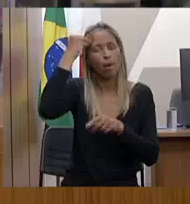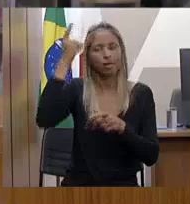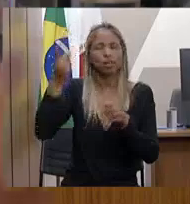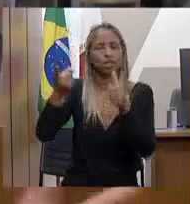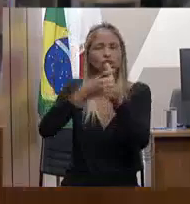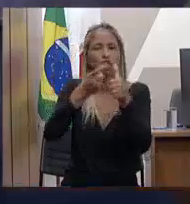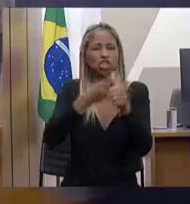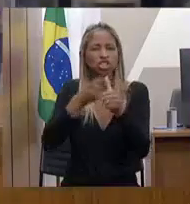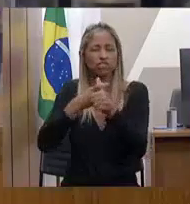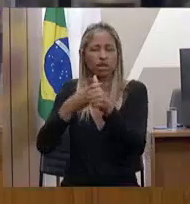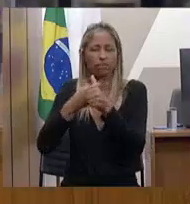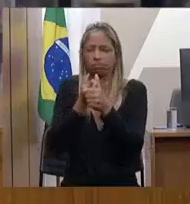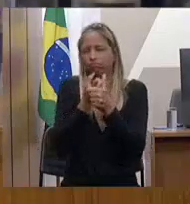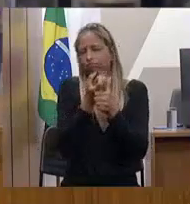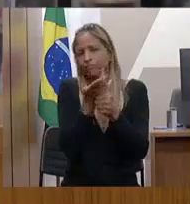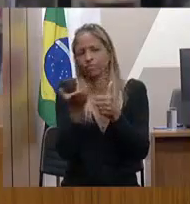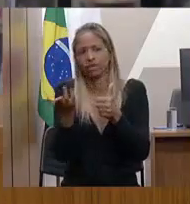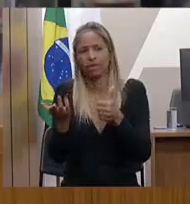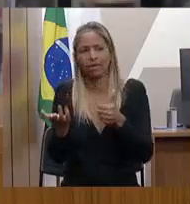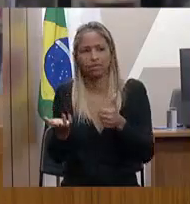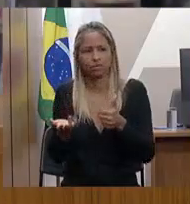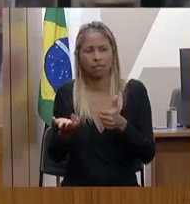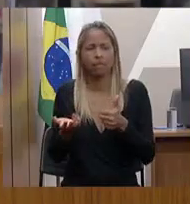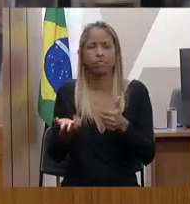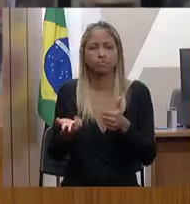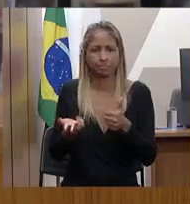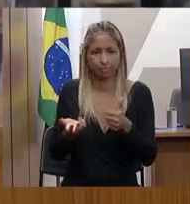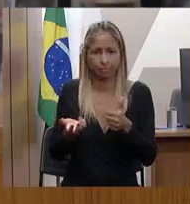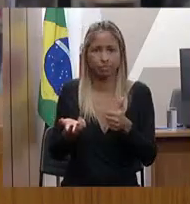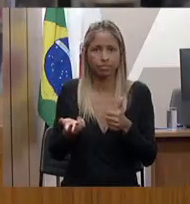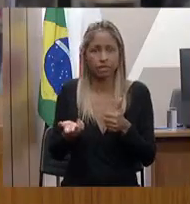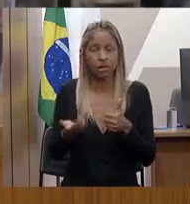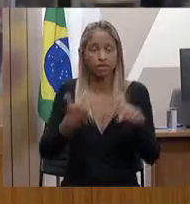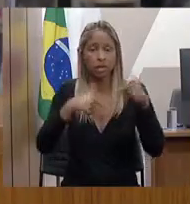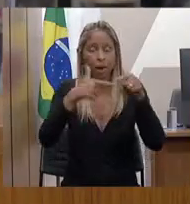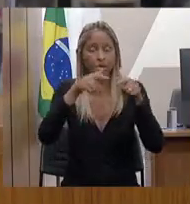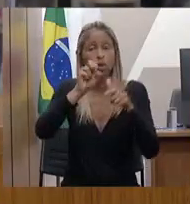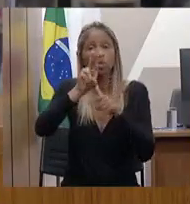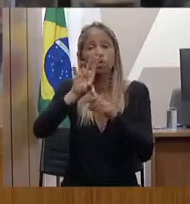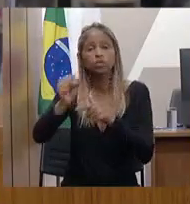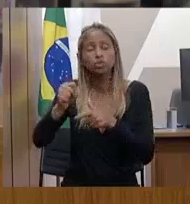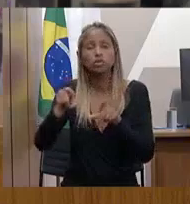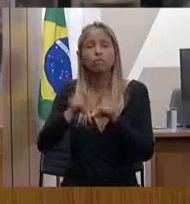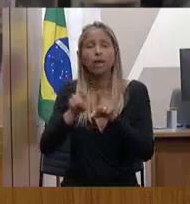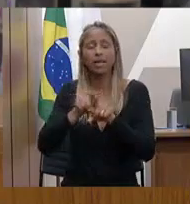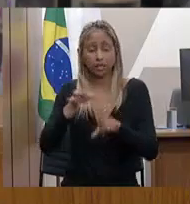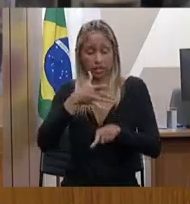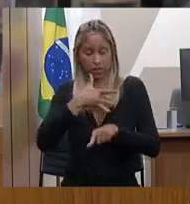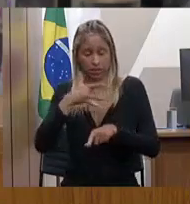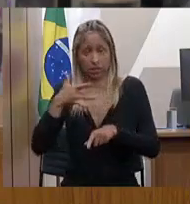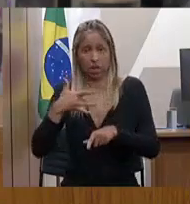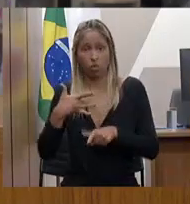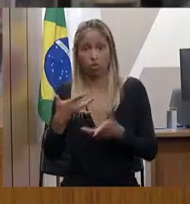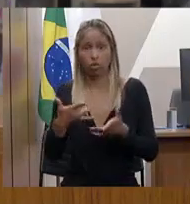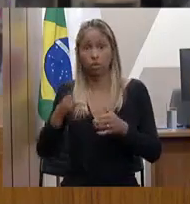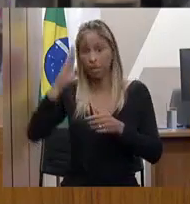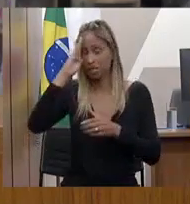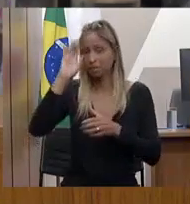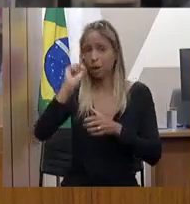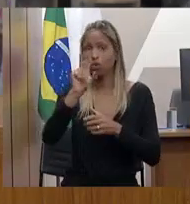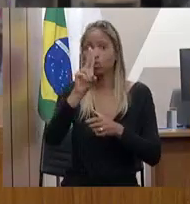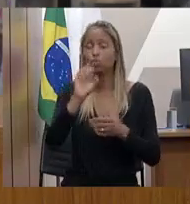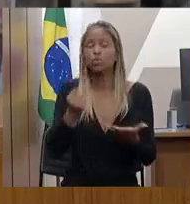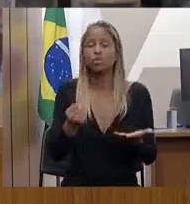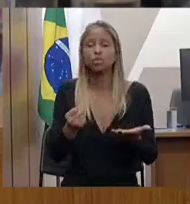do Caos e na verdade é quem segura Como foi os trabalhadores do SUS os trabalhadores da saúde em especial dos SUS